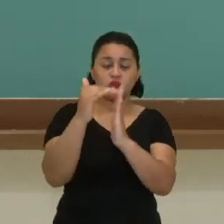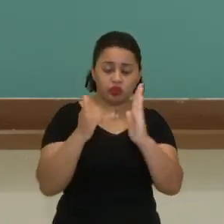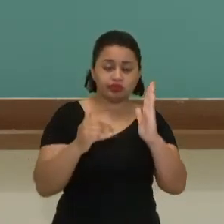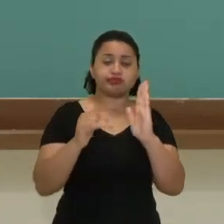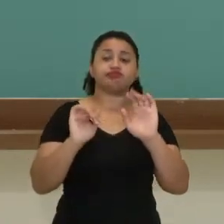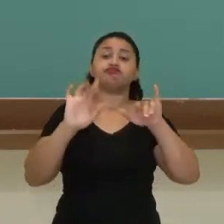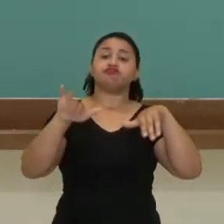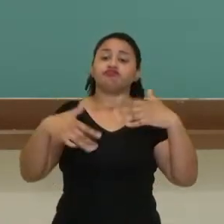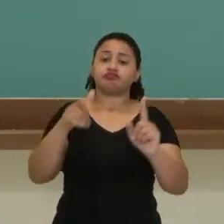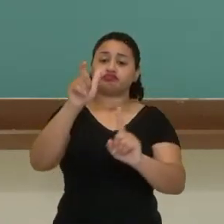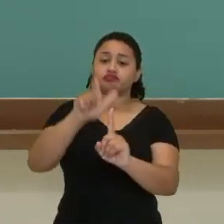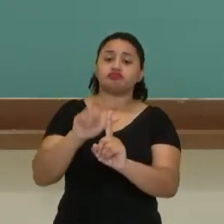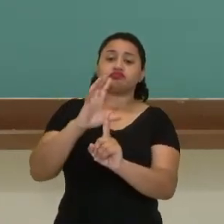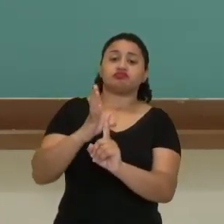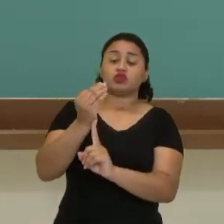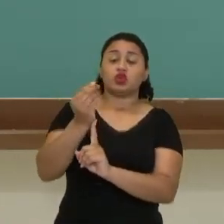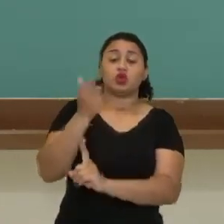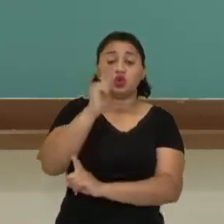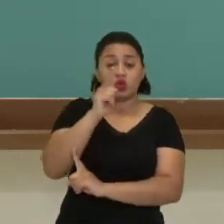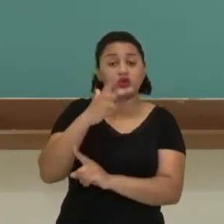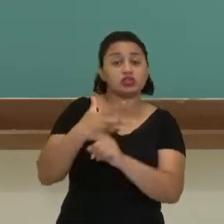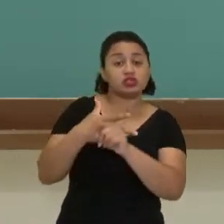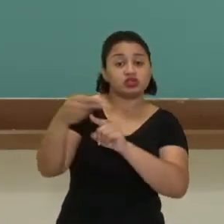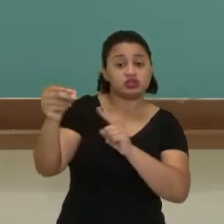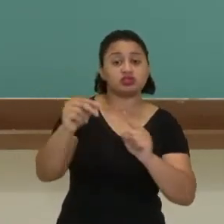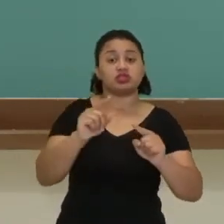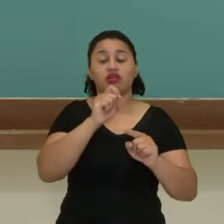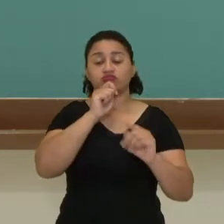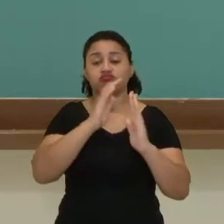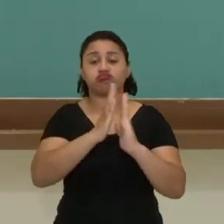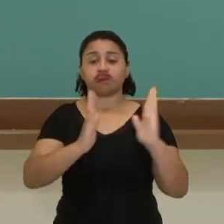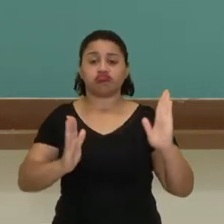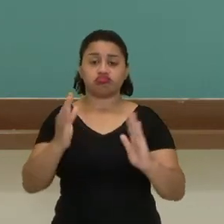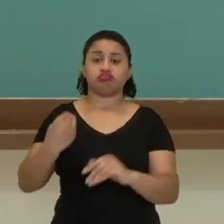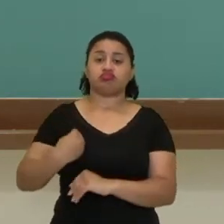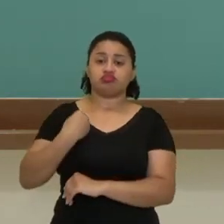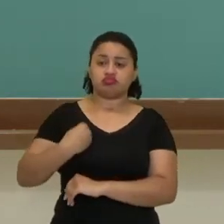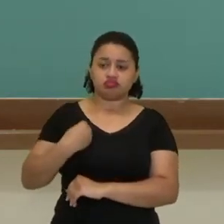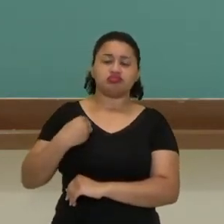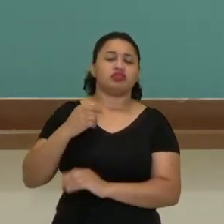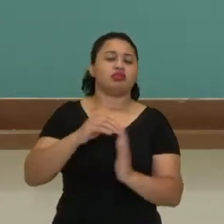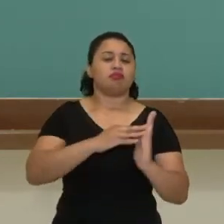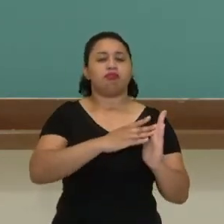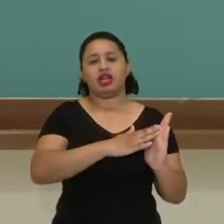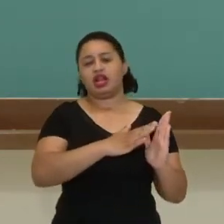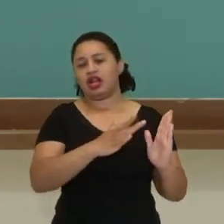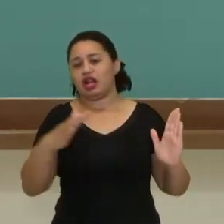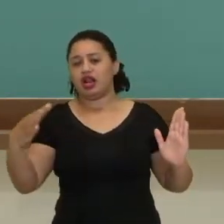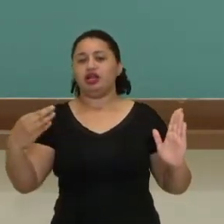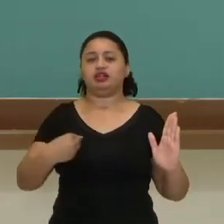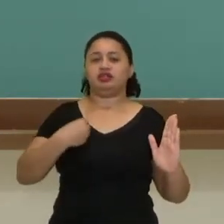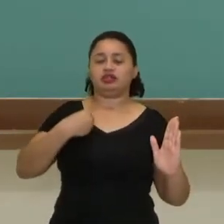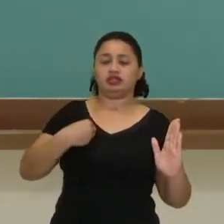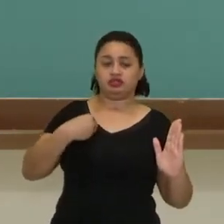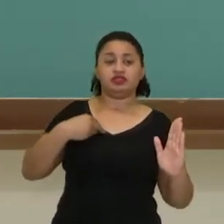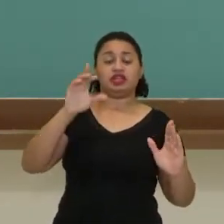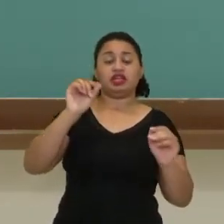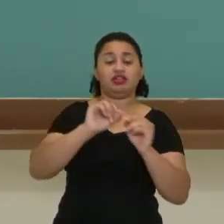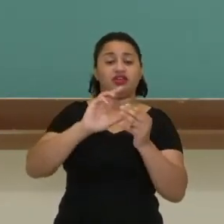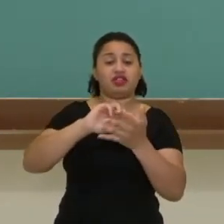um artista que conseguiu sucesso ainda em vida, viveu por muito tempo, e ele fez muitas, mas muitas